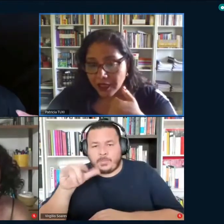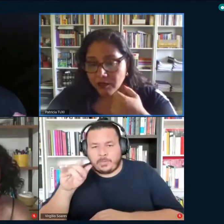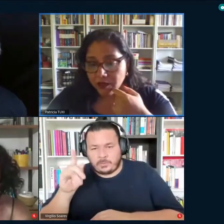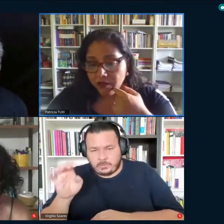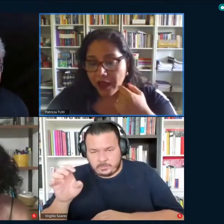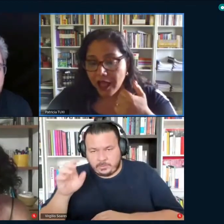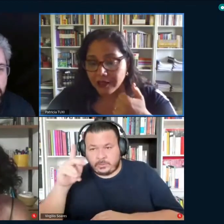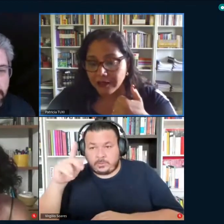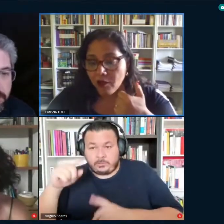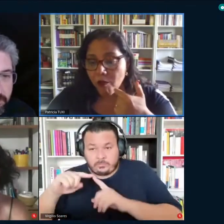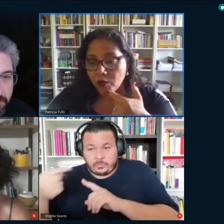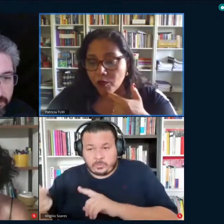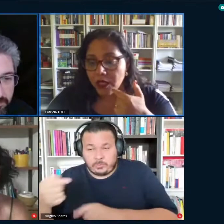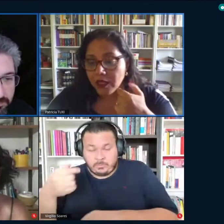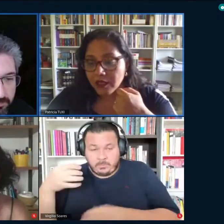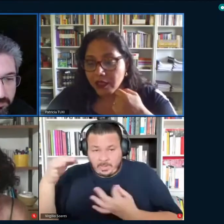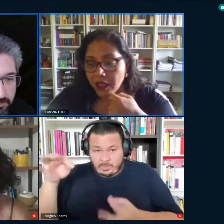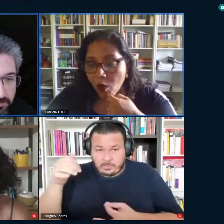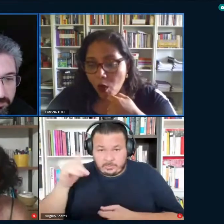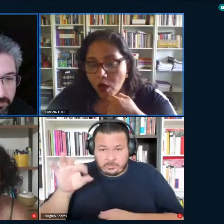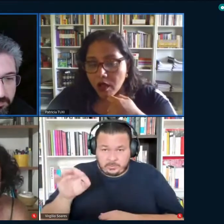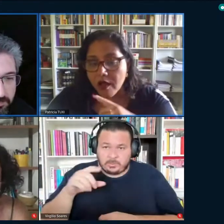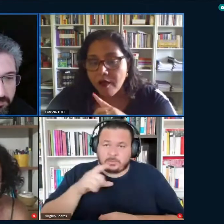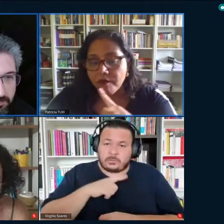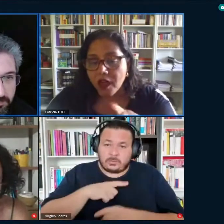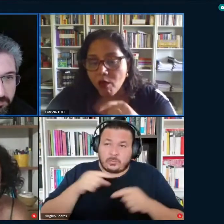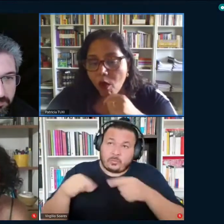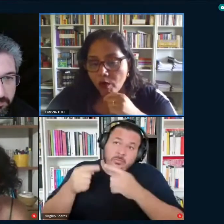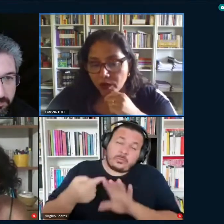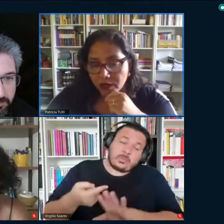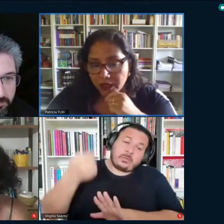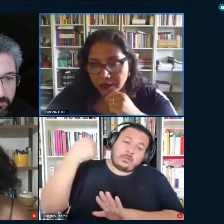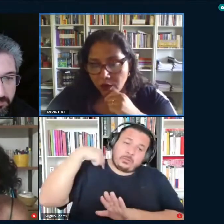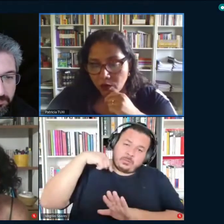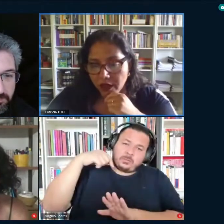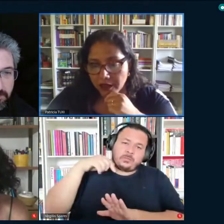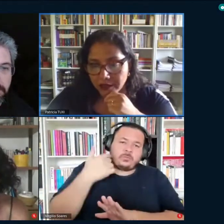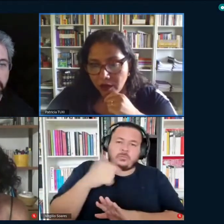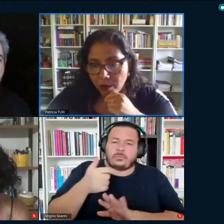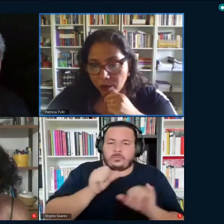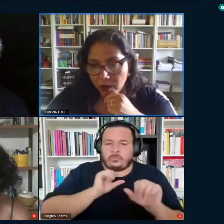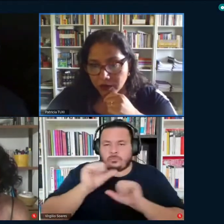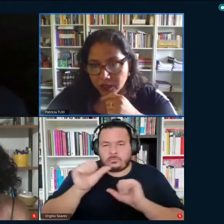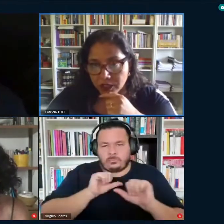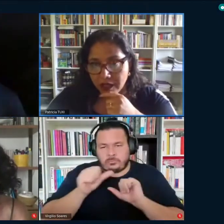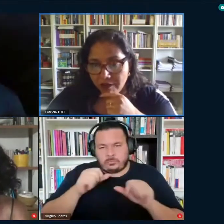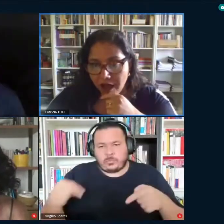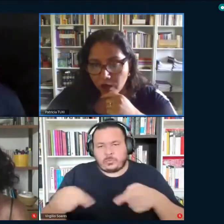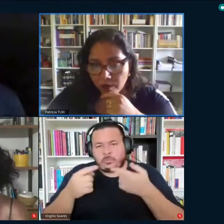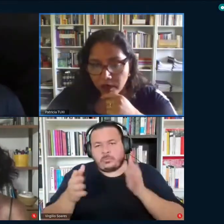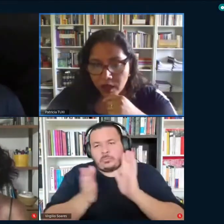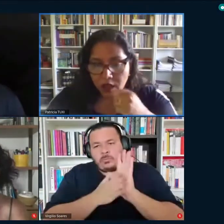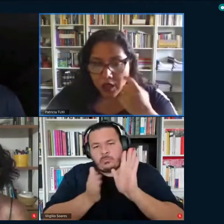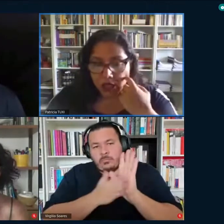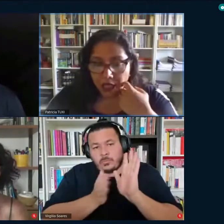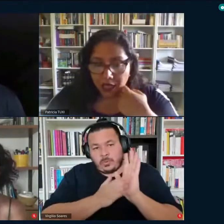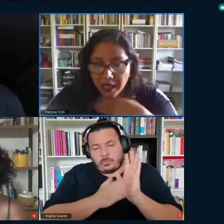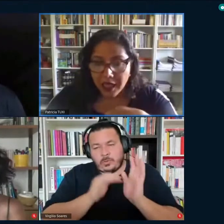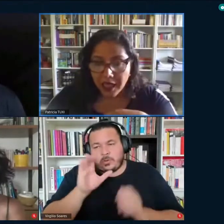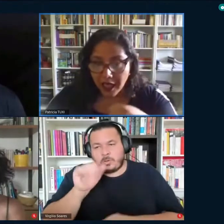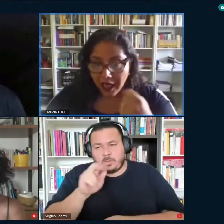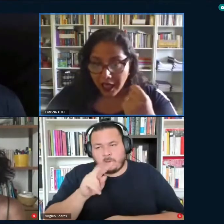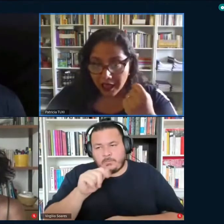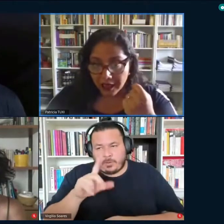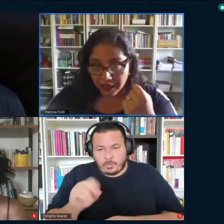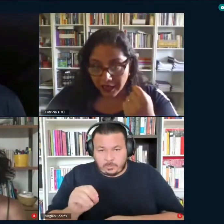página 70, você fala, assim como no item anterior, não houve alteração com relação à proposta de cavalo.